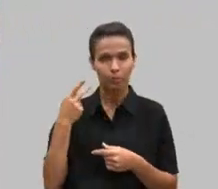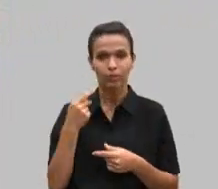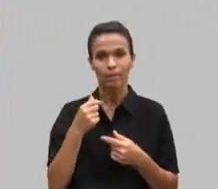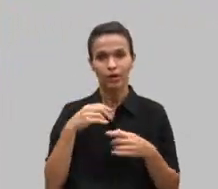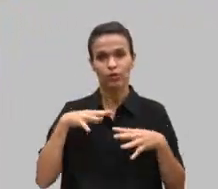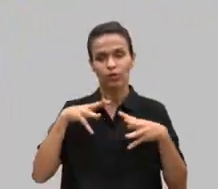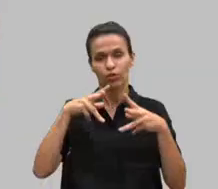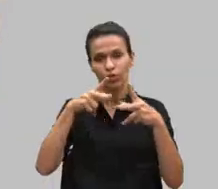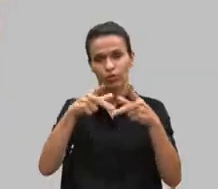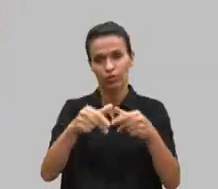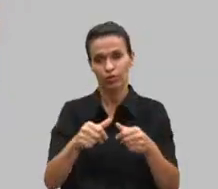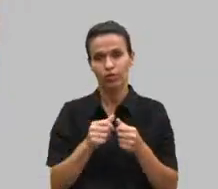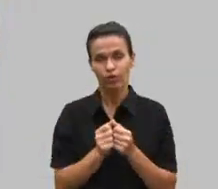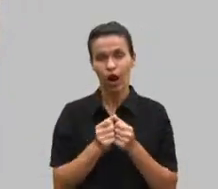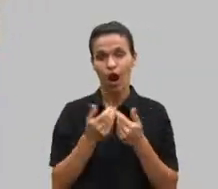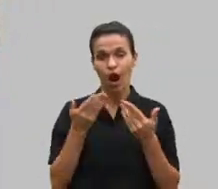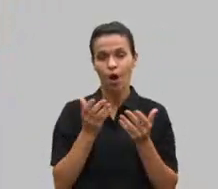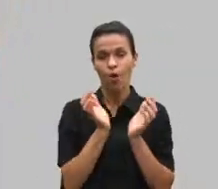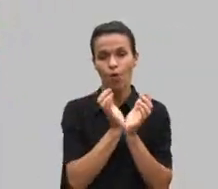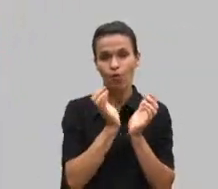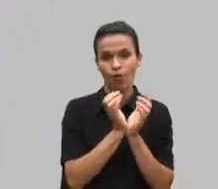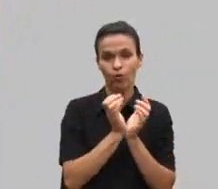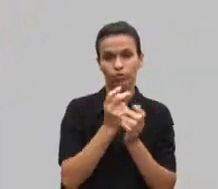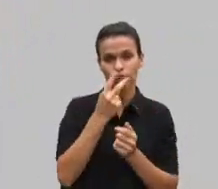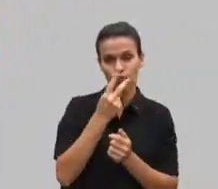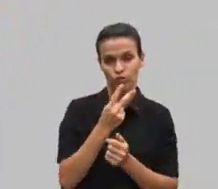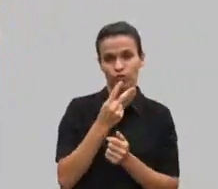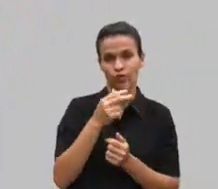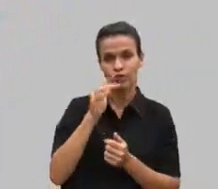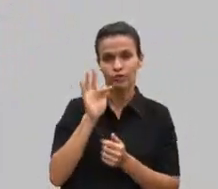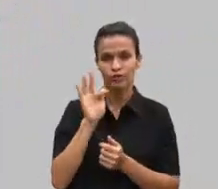o coordenador do grupo 2 Frederico Fischer